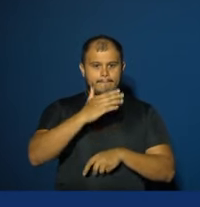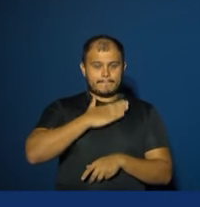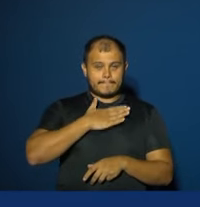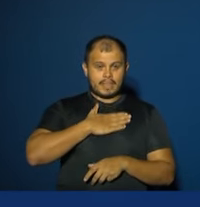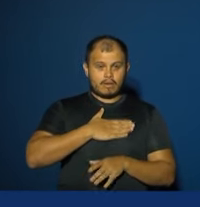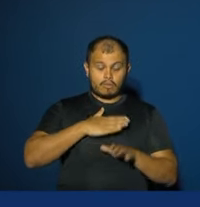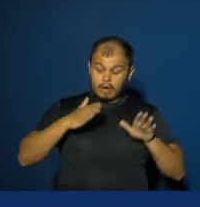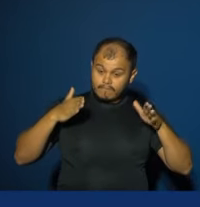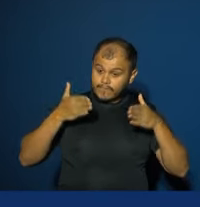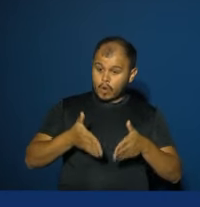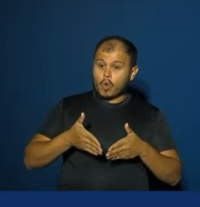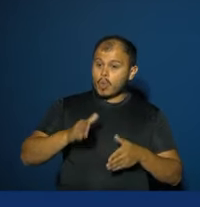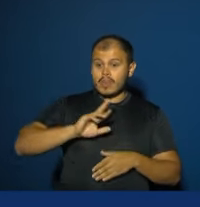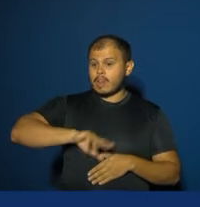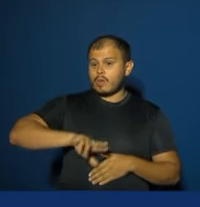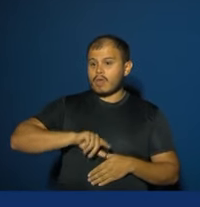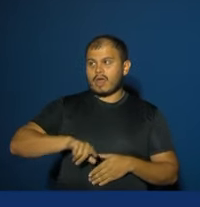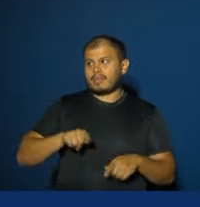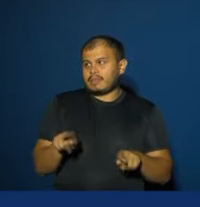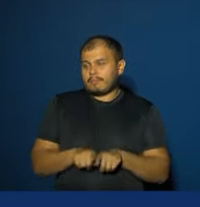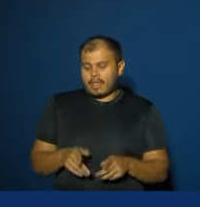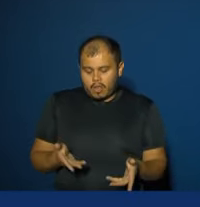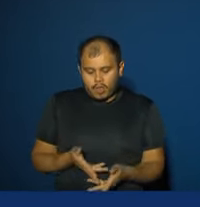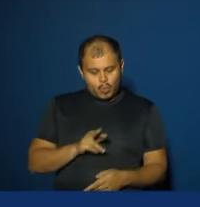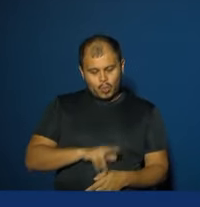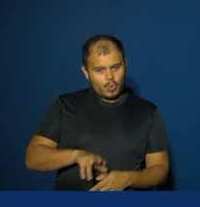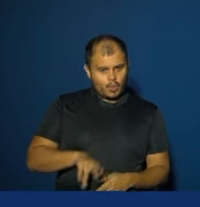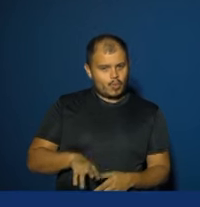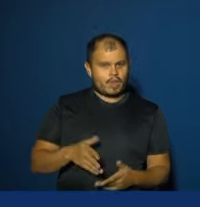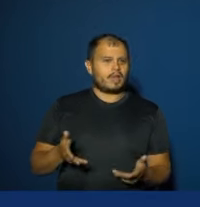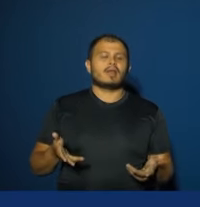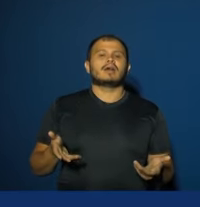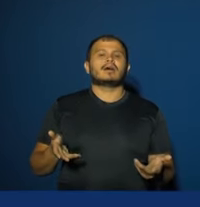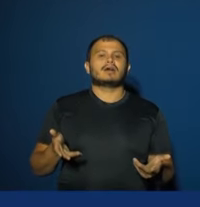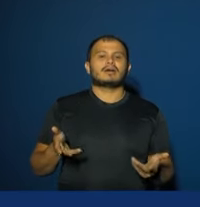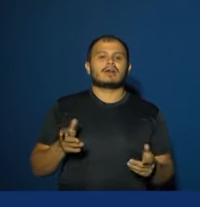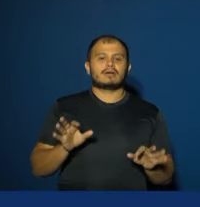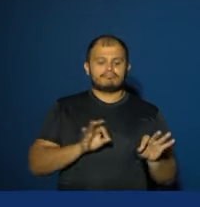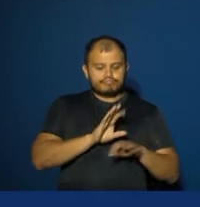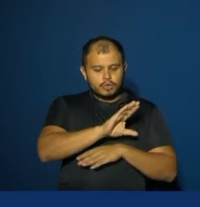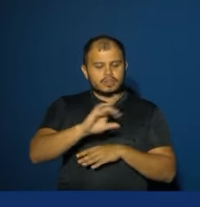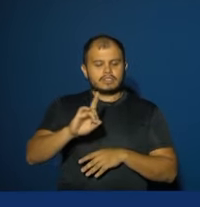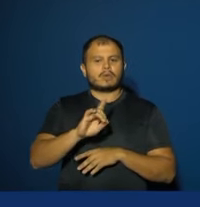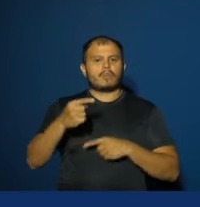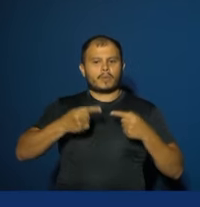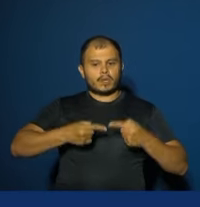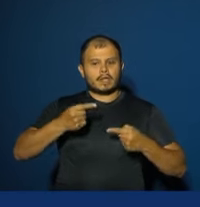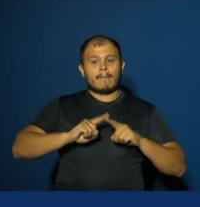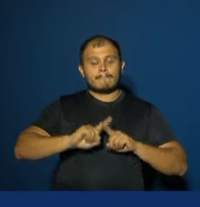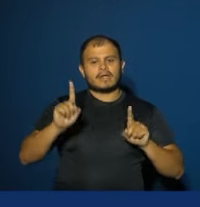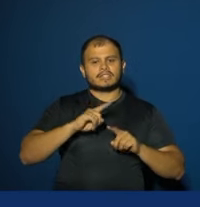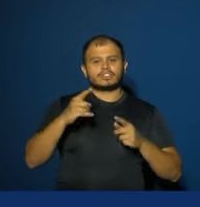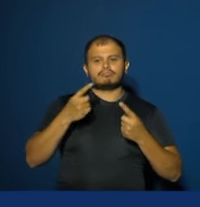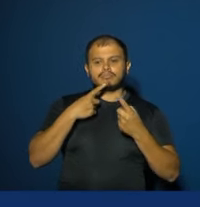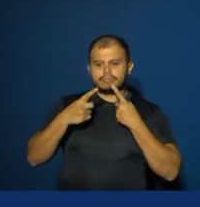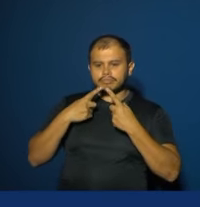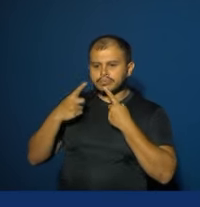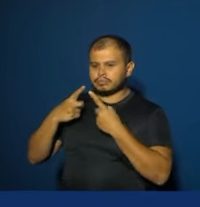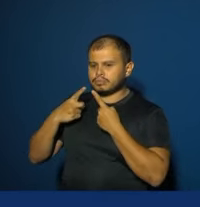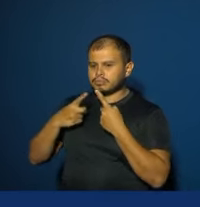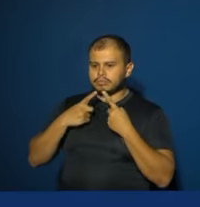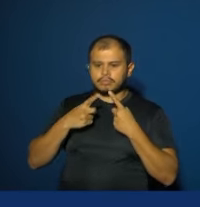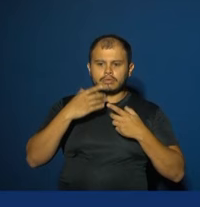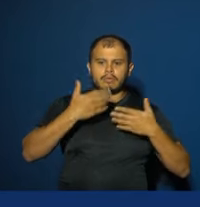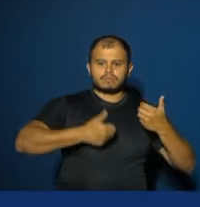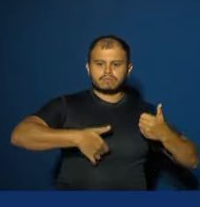não é essa coordenação política mas eh juntamente a gente fez um desenho né